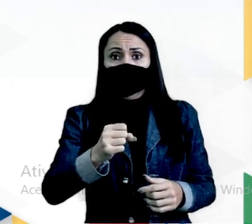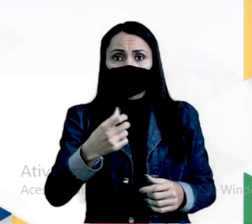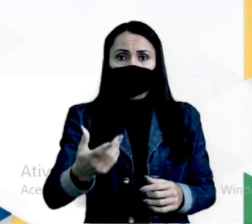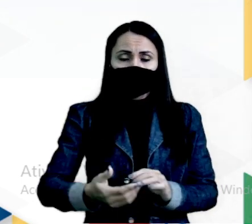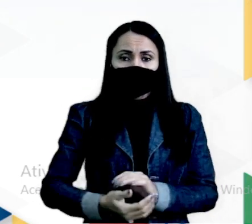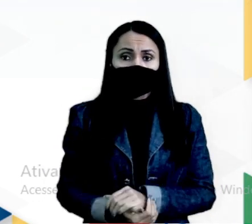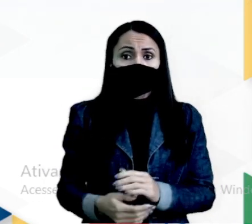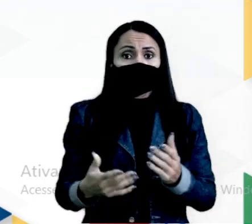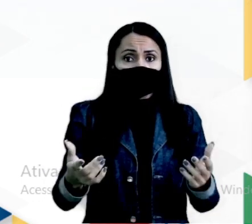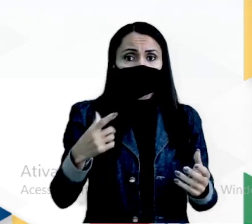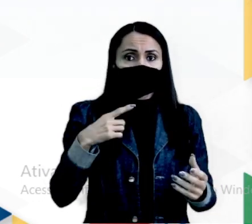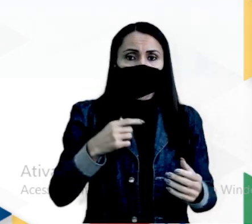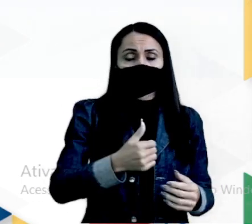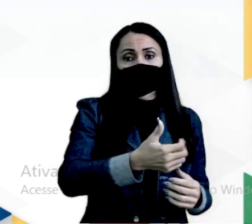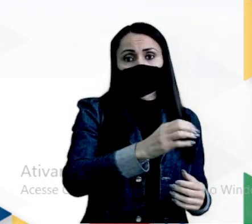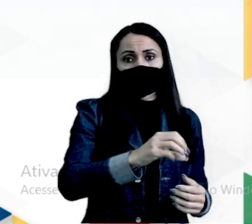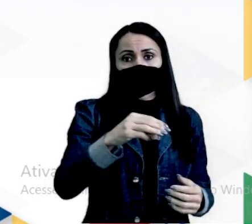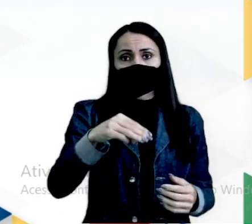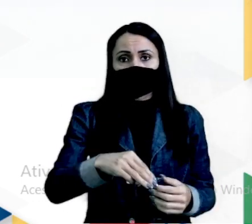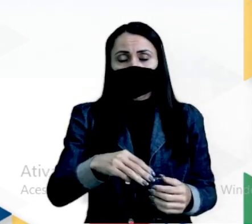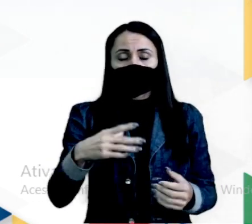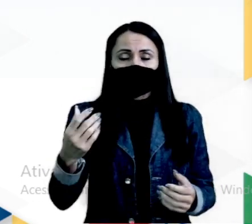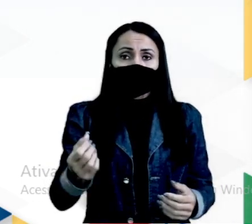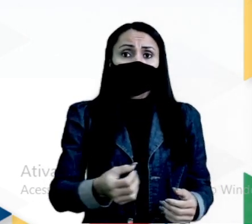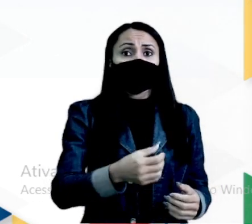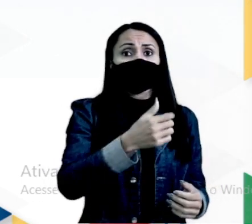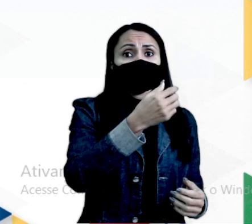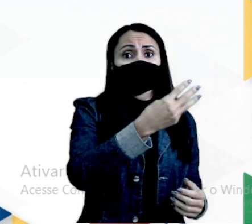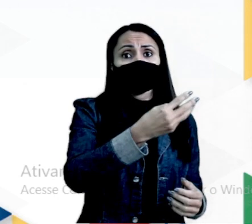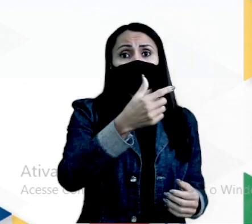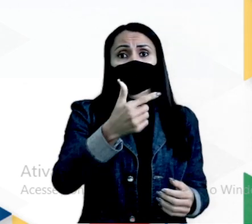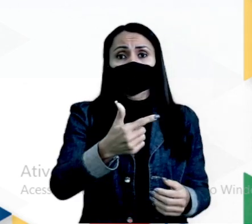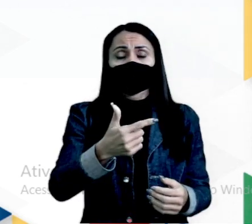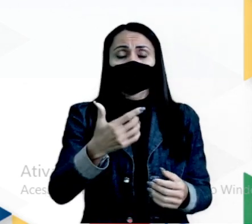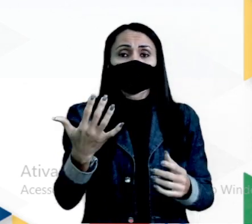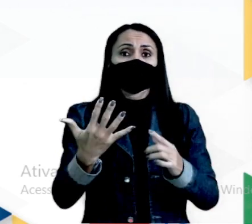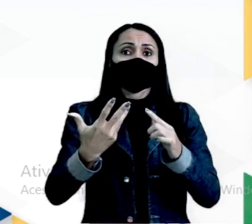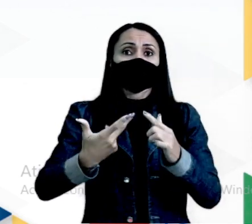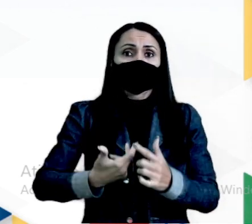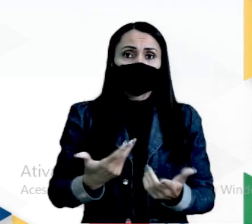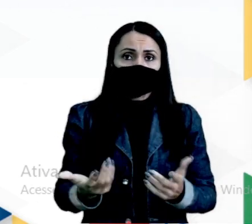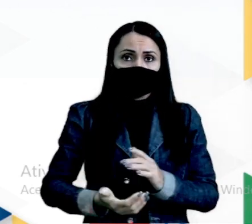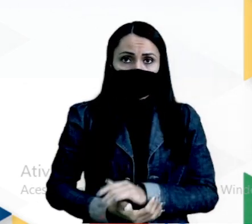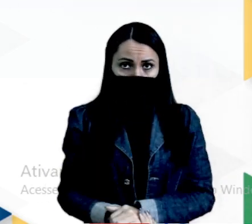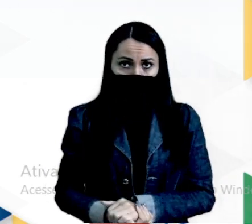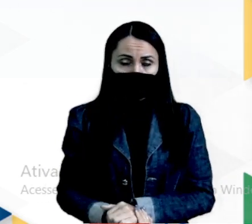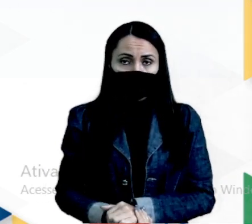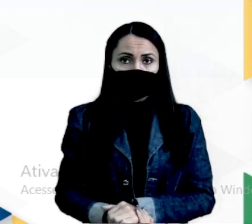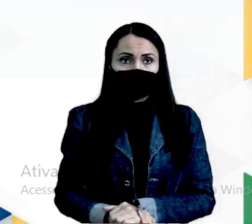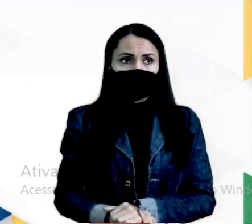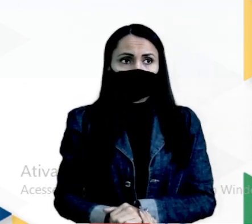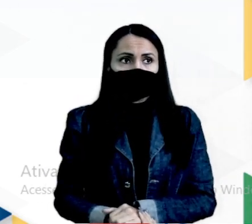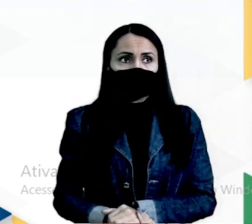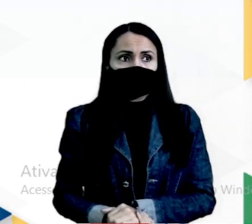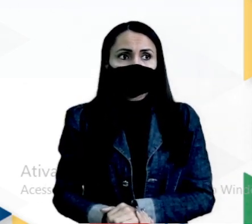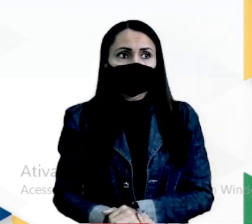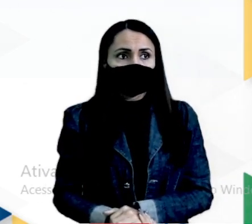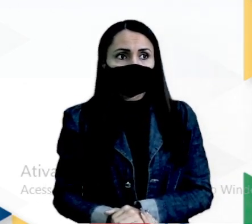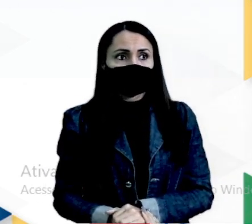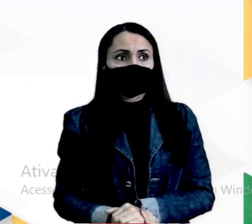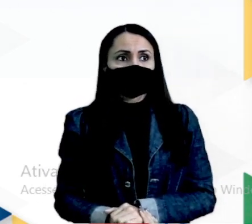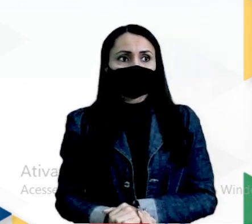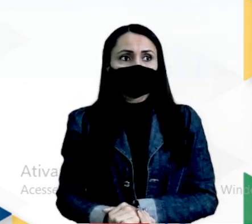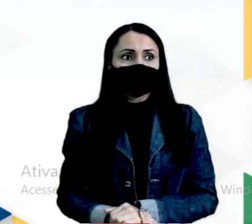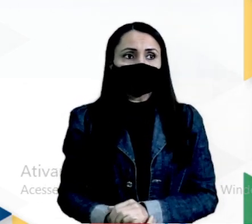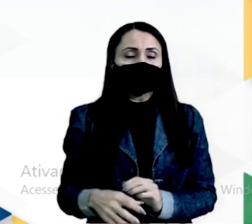10 metros, eu vou multiplicar 32 por quanto? Se eu tenho 32 lajotas